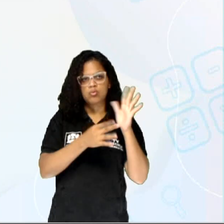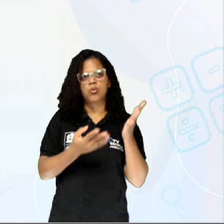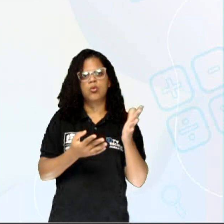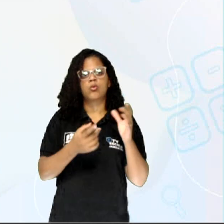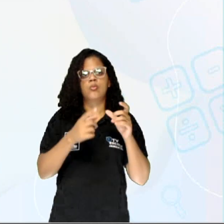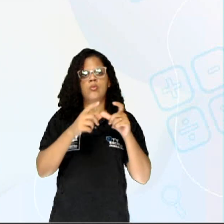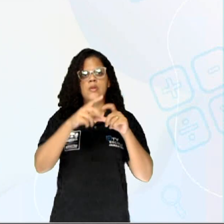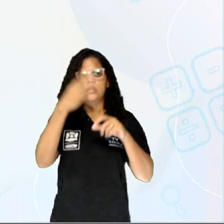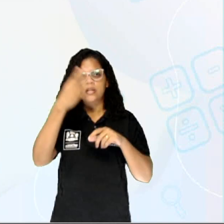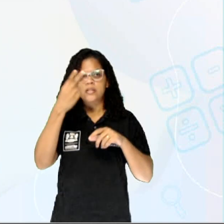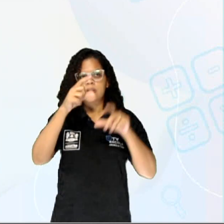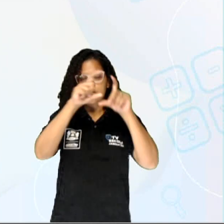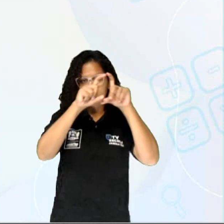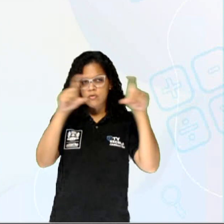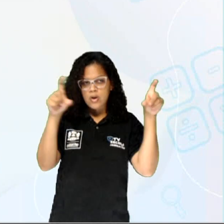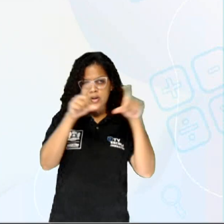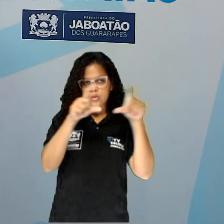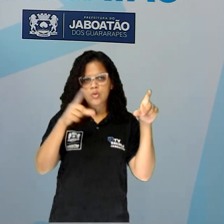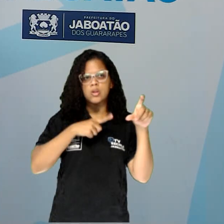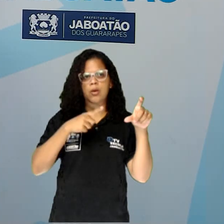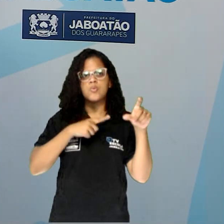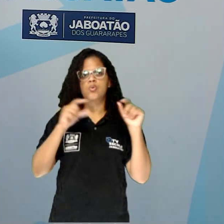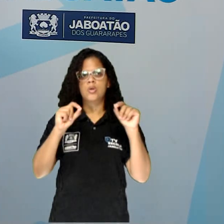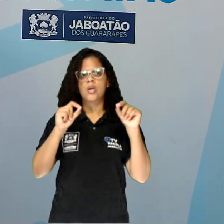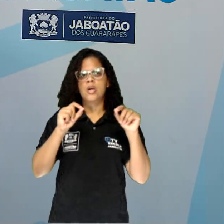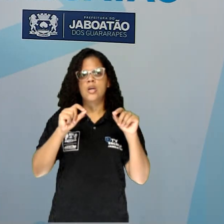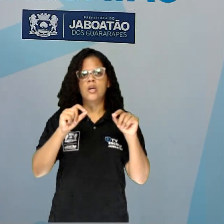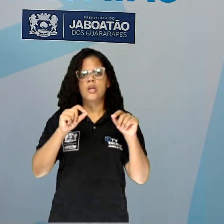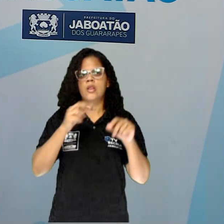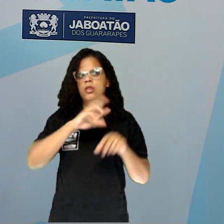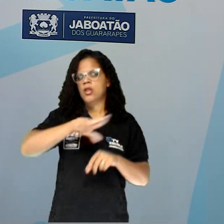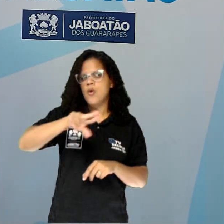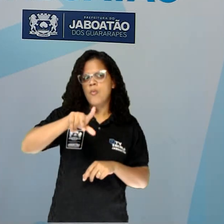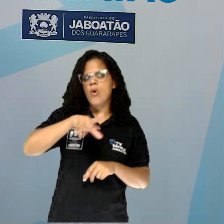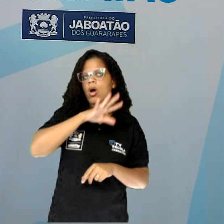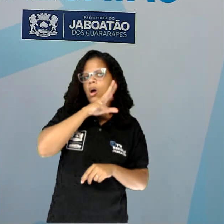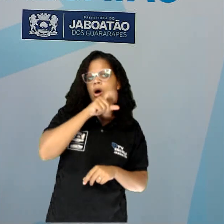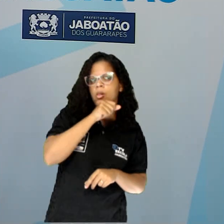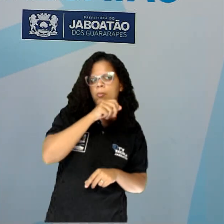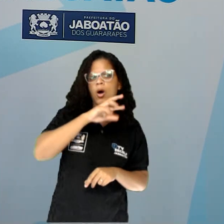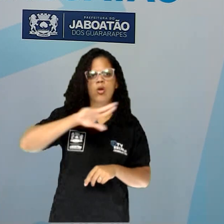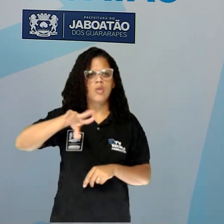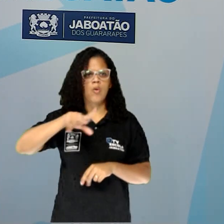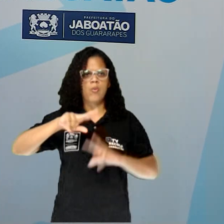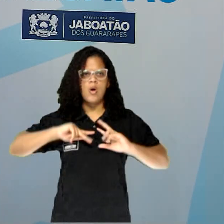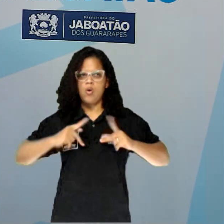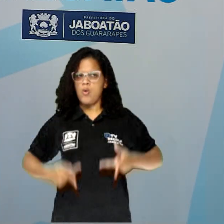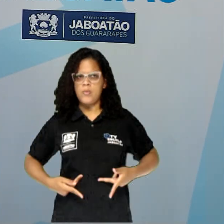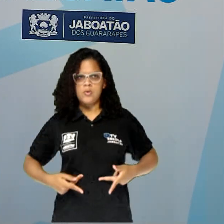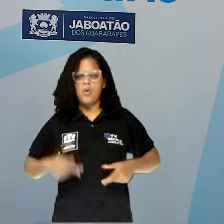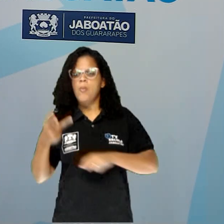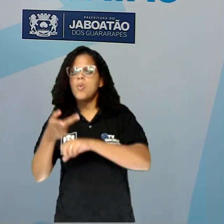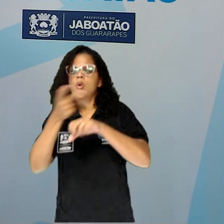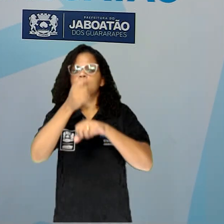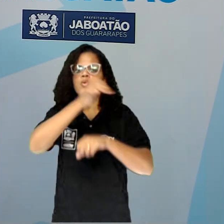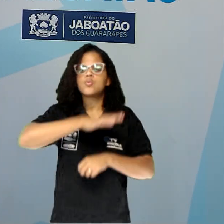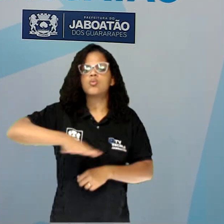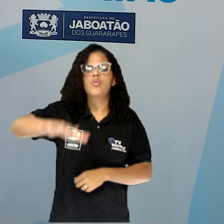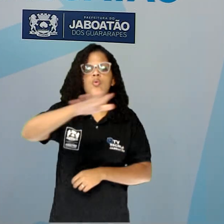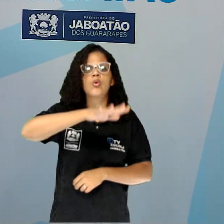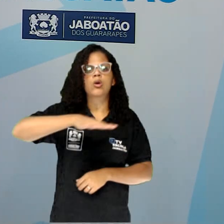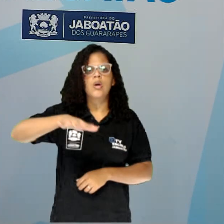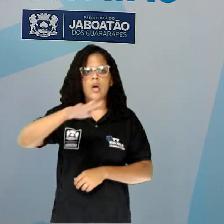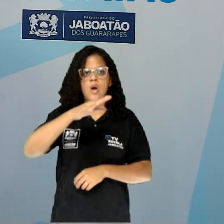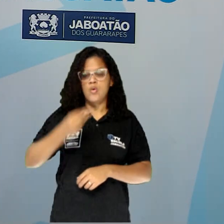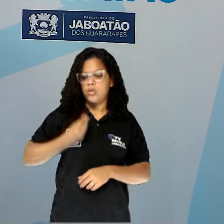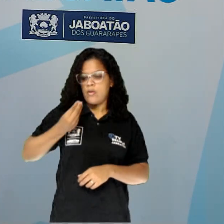primeira estrofe, temos aqui: nem bicho, nem homem. Vamos subir um pouquinho? Procura-se algum lugar no planeta onde a vida seja sempre